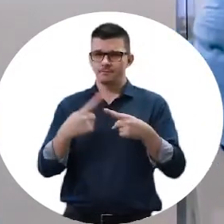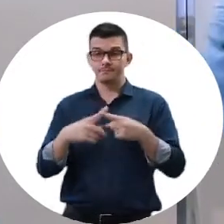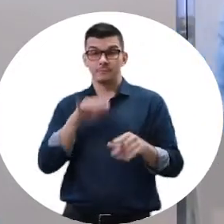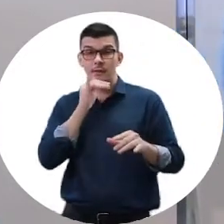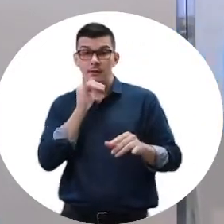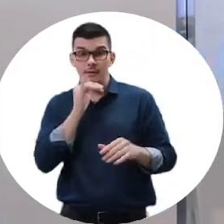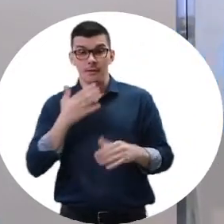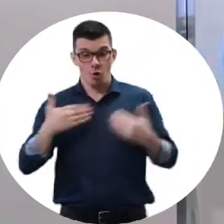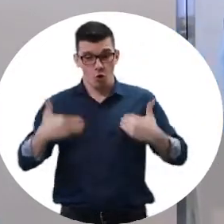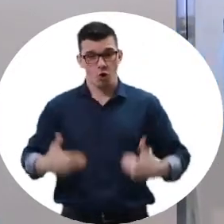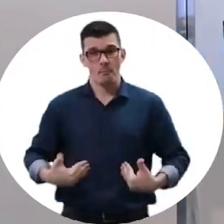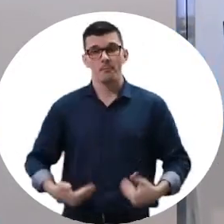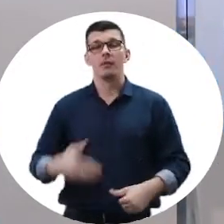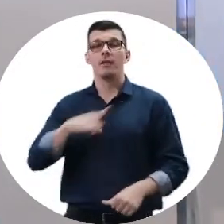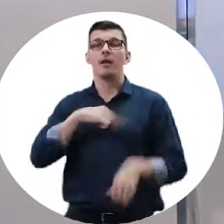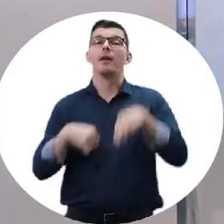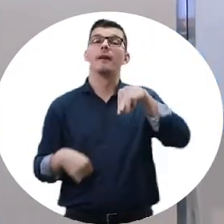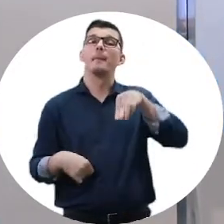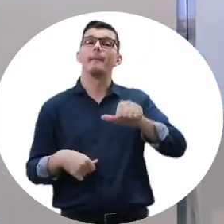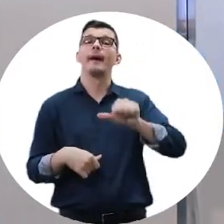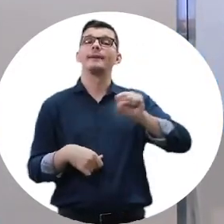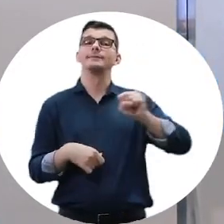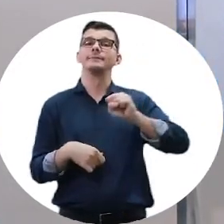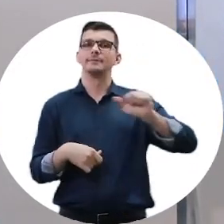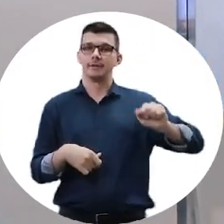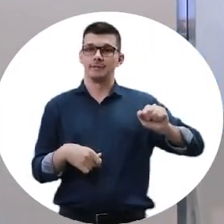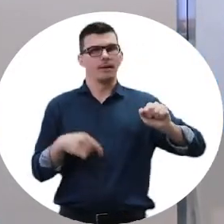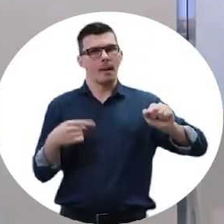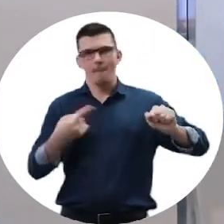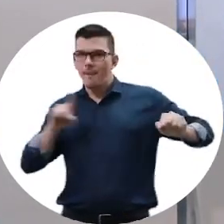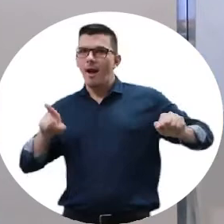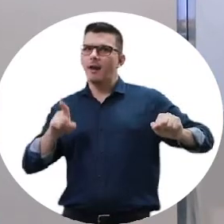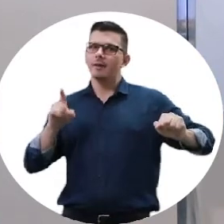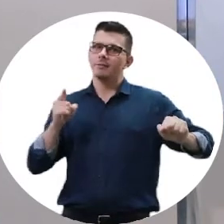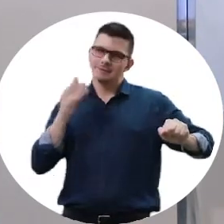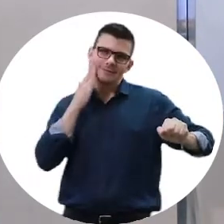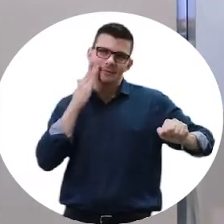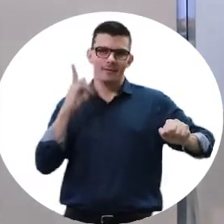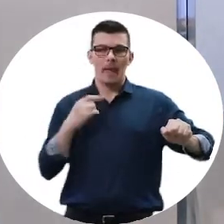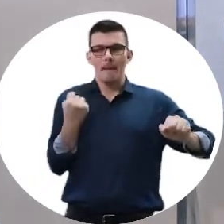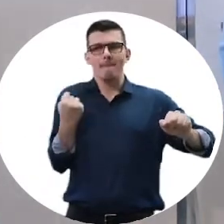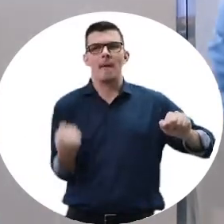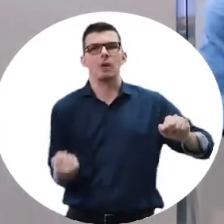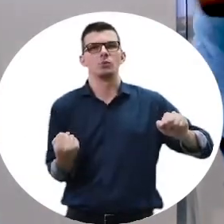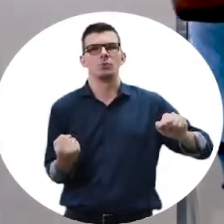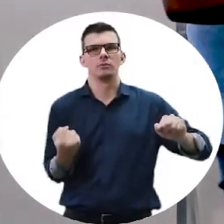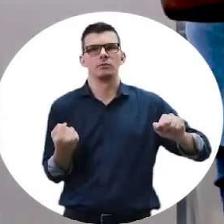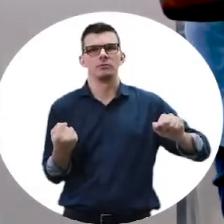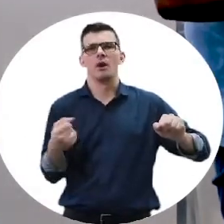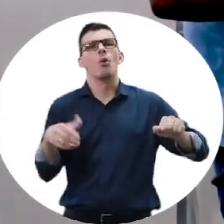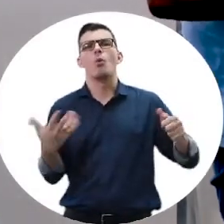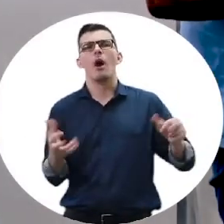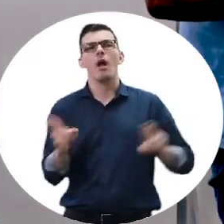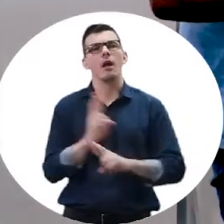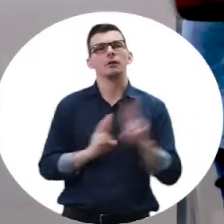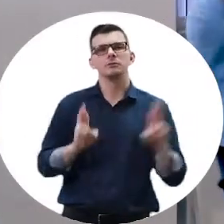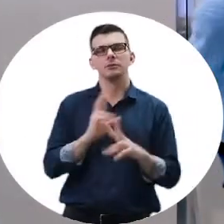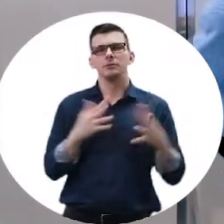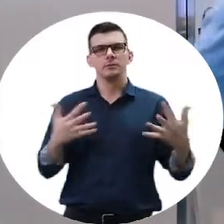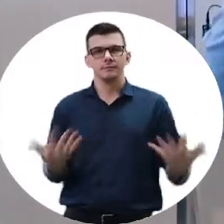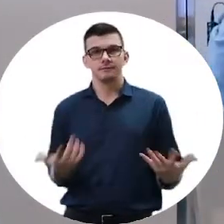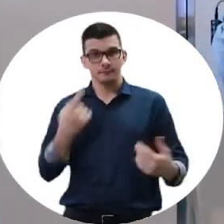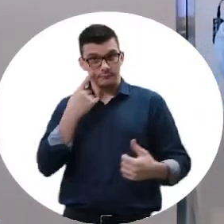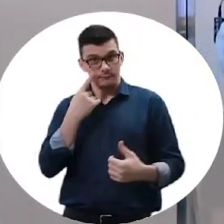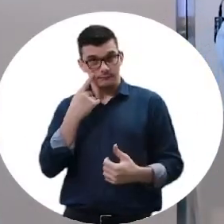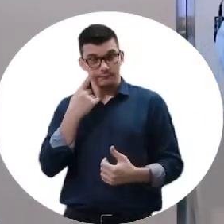que esse corpo tem massa. Se ele tem massa, ele tem peso. Aonde está a reação desse peso?